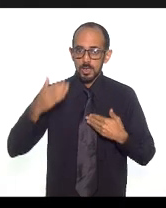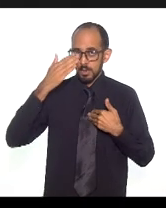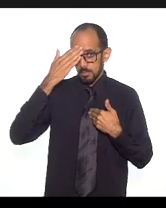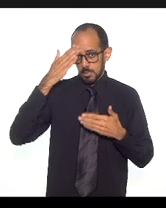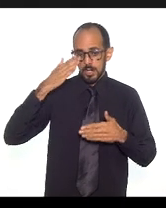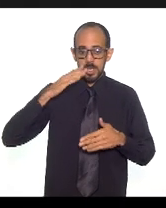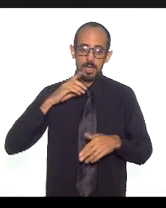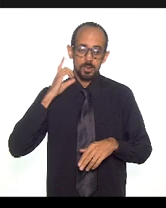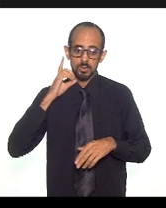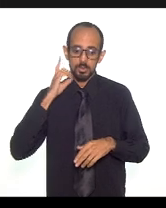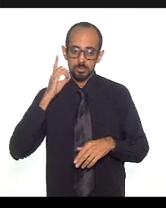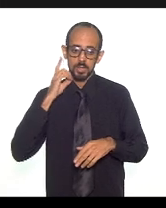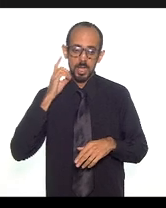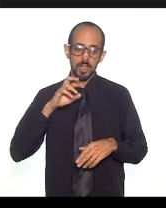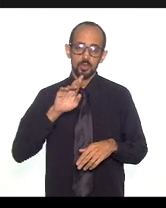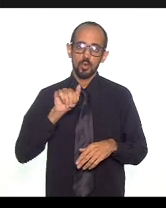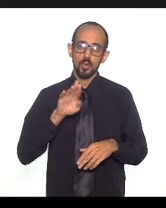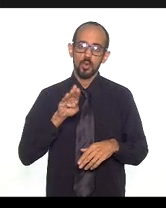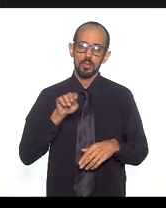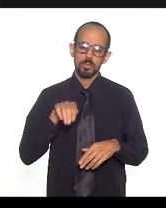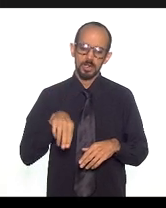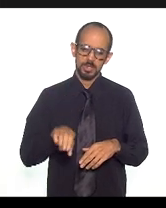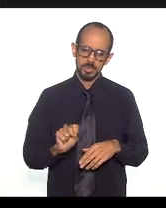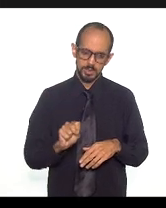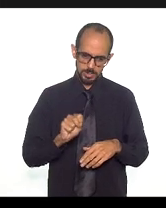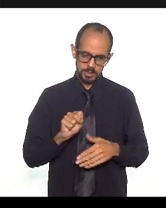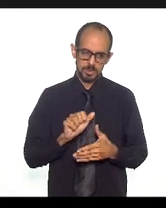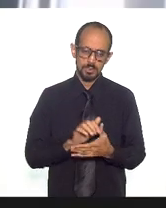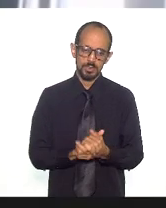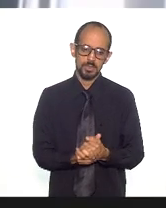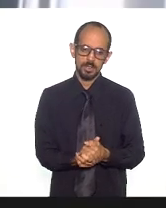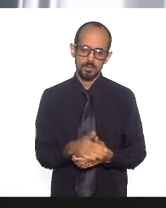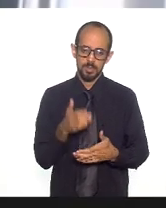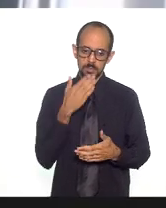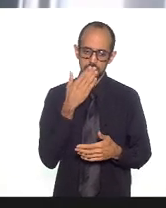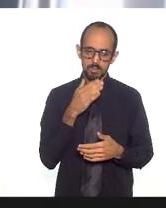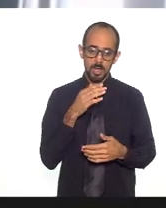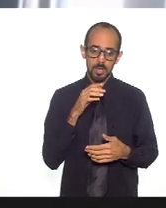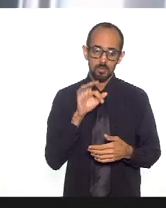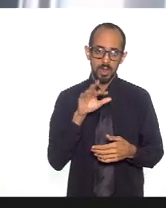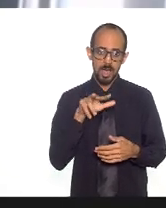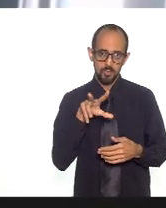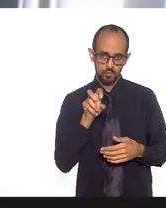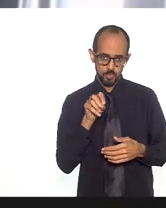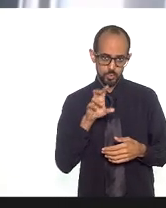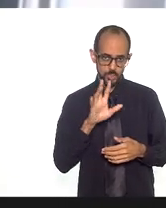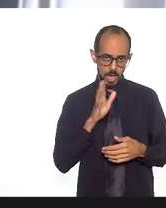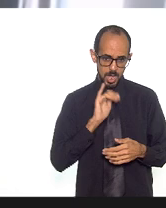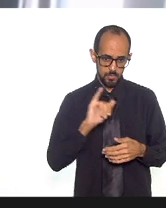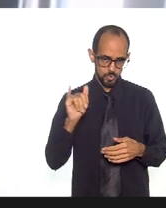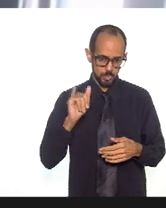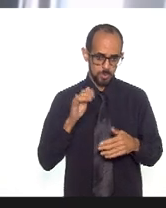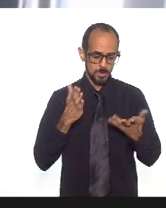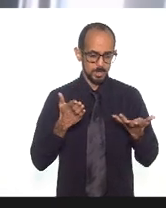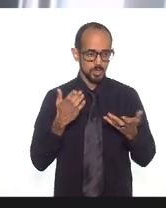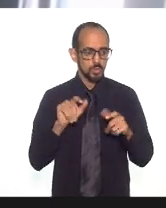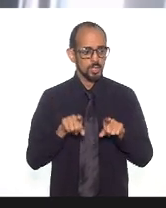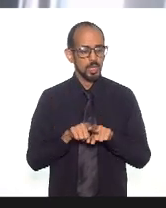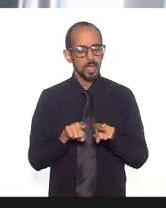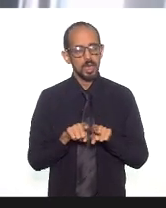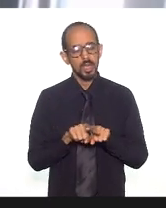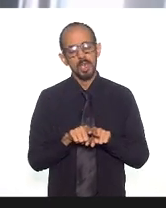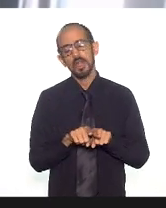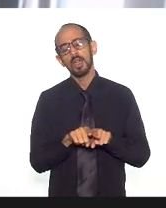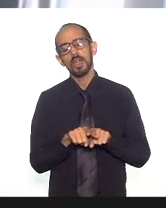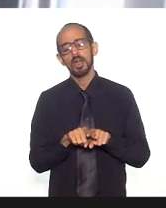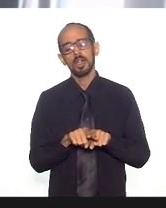Obrigado, deputado Rubens. Bom tempo. O deputado Flávio Serafini já anunciou, mas eu quero reforçar a presença